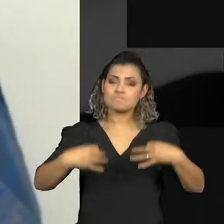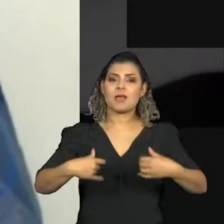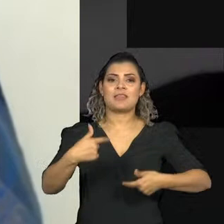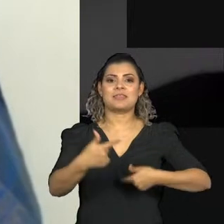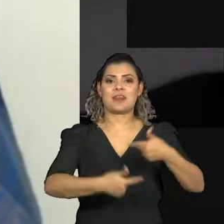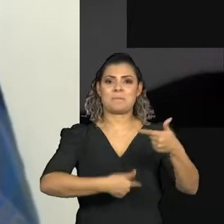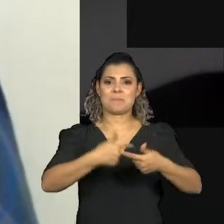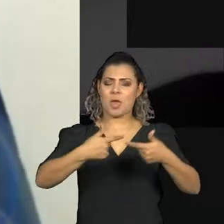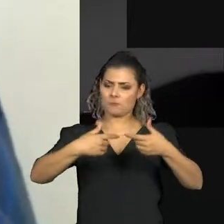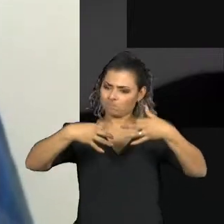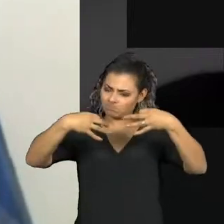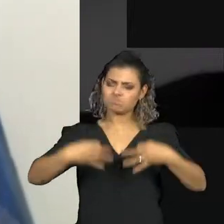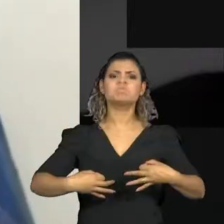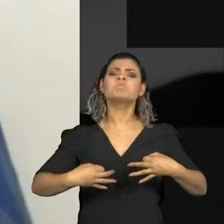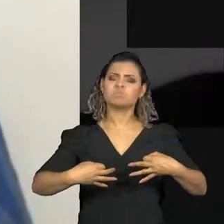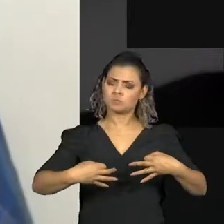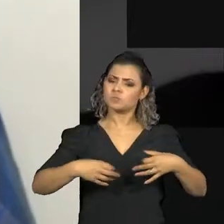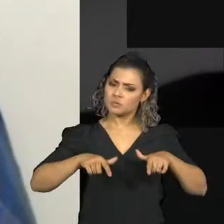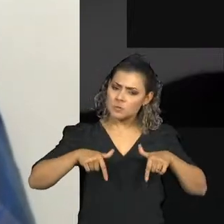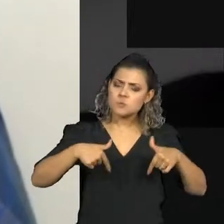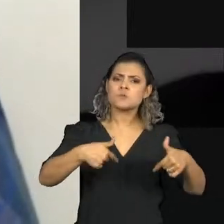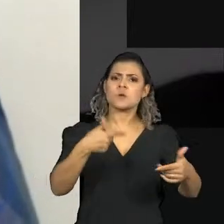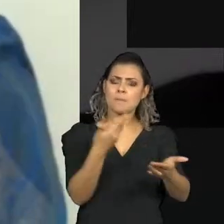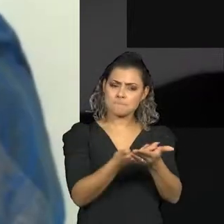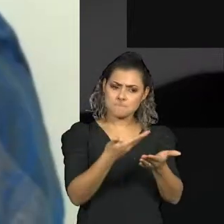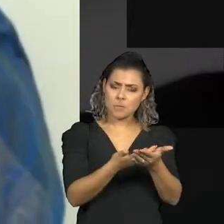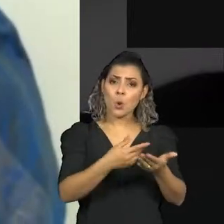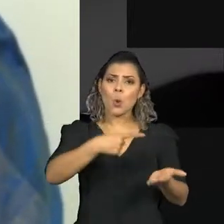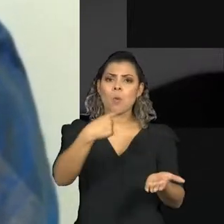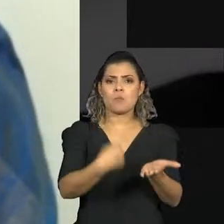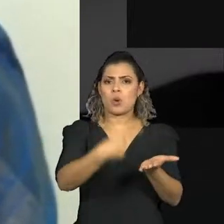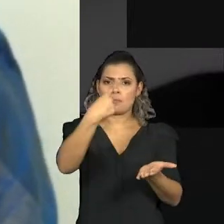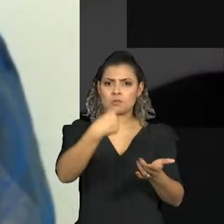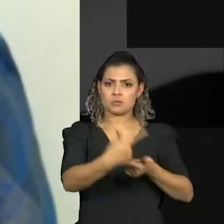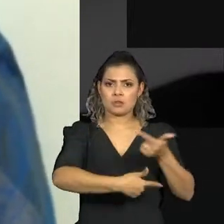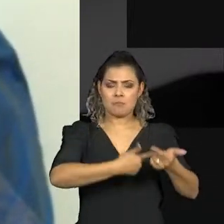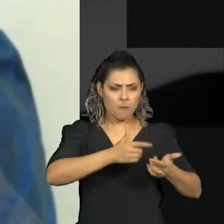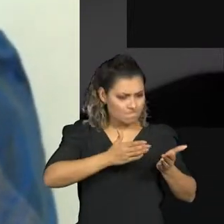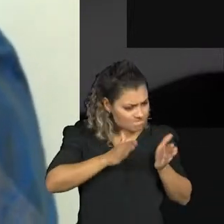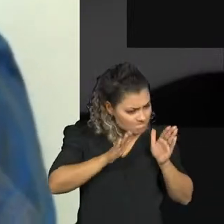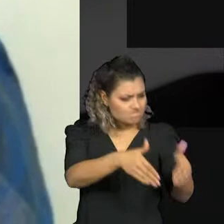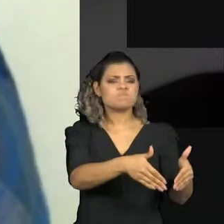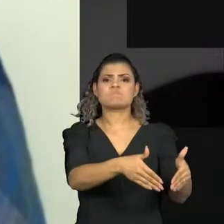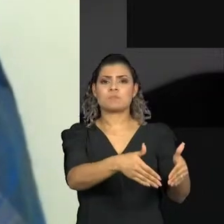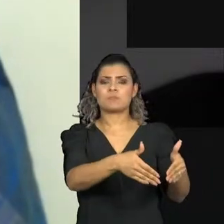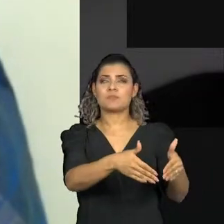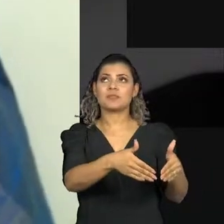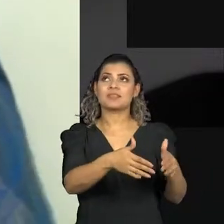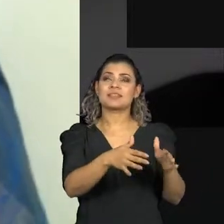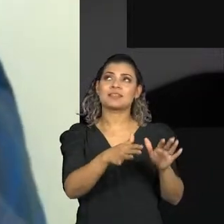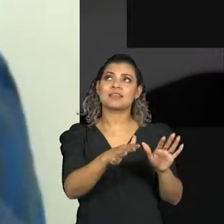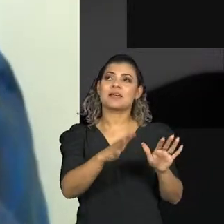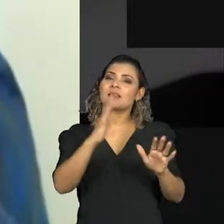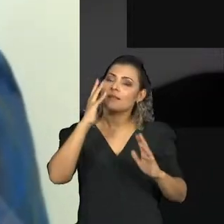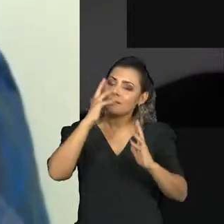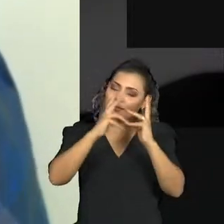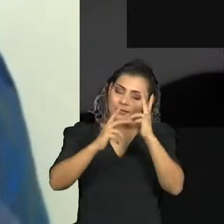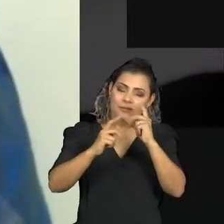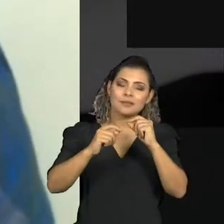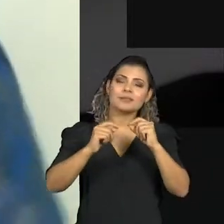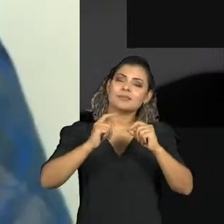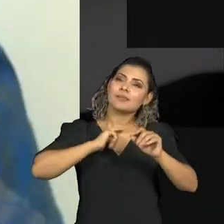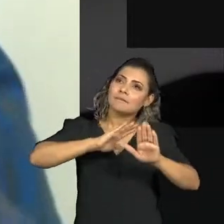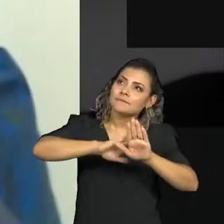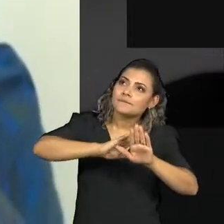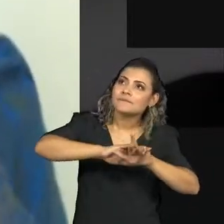Deni mergulha nos trabalhos, né? Então, para além de toda a beleza, toda